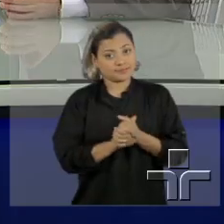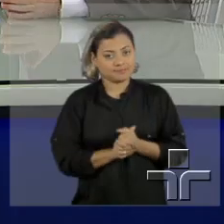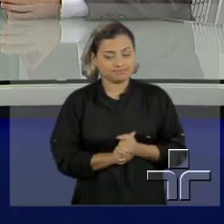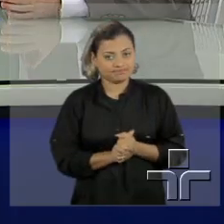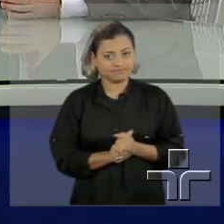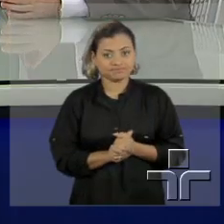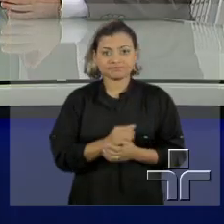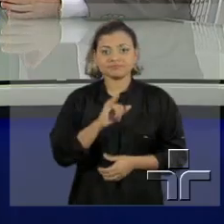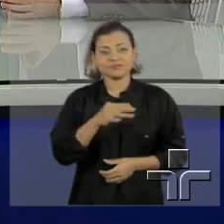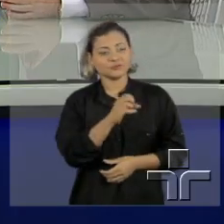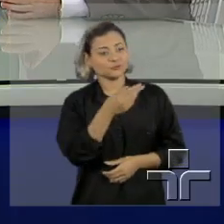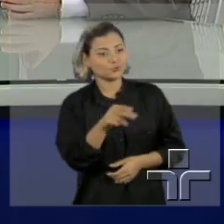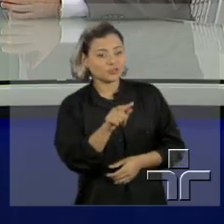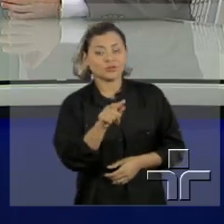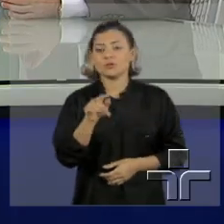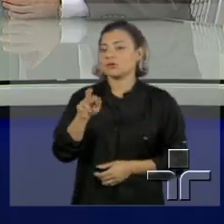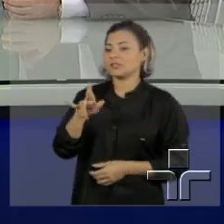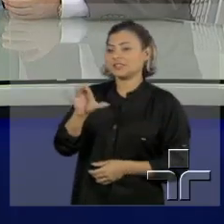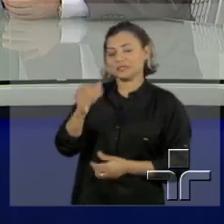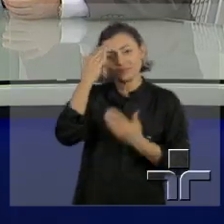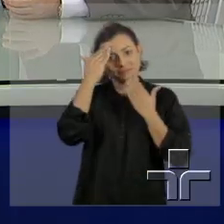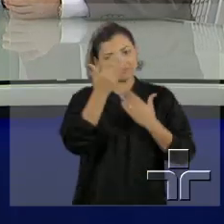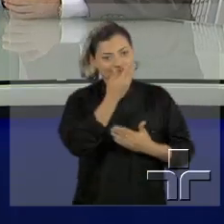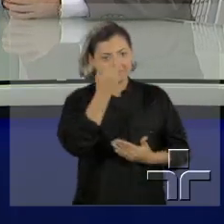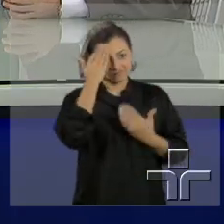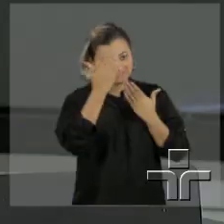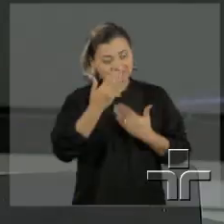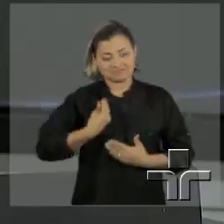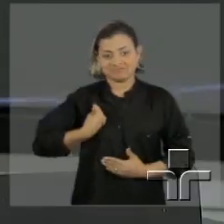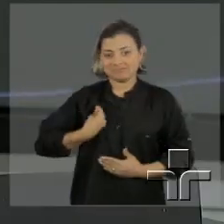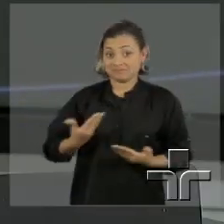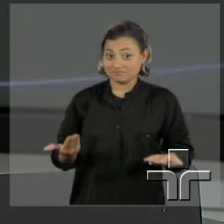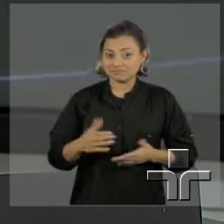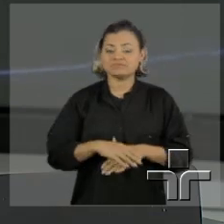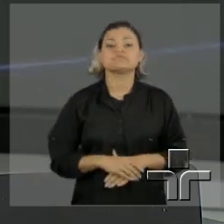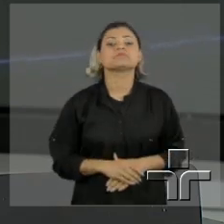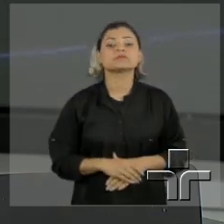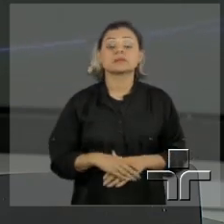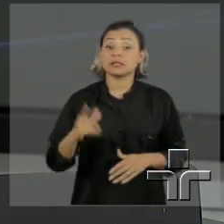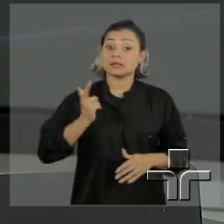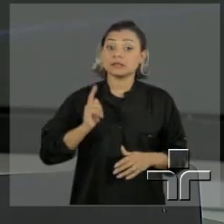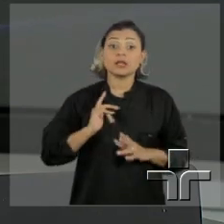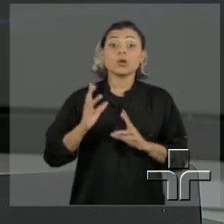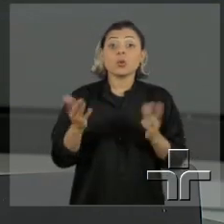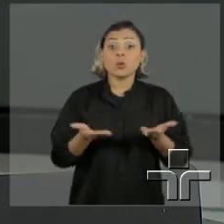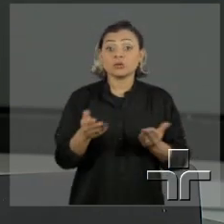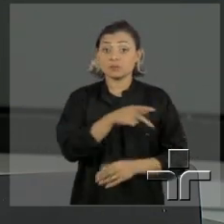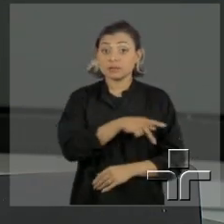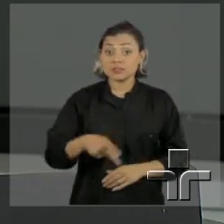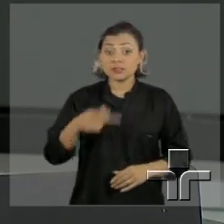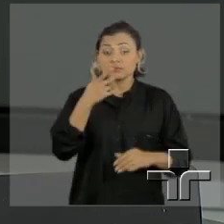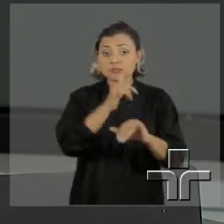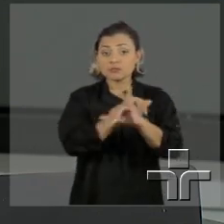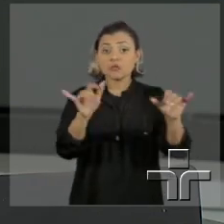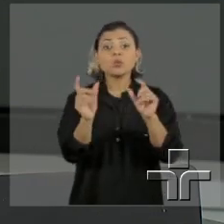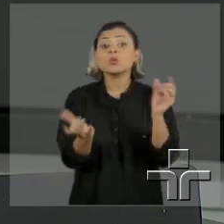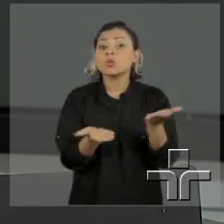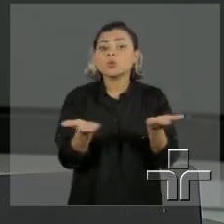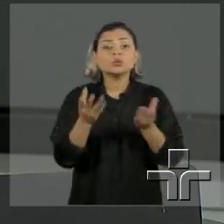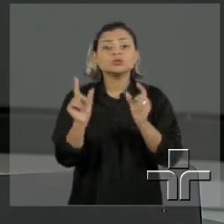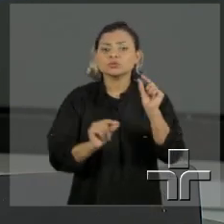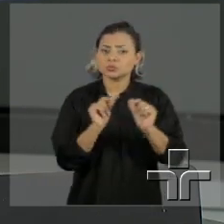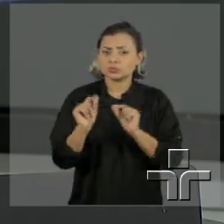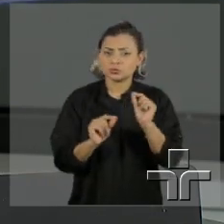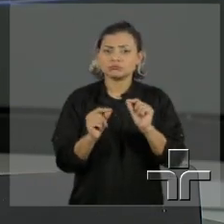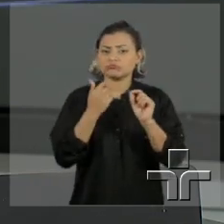João, Rodrigo, obrigada pela presença. Boa noite. Agradeço. Boa noite. Senhores, entre todas as falas do presidente de hoje, tem mais uma que repercutiu bastante agora no final do